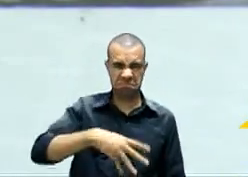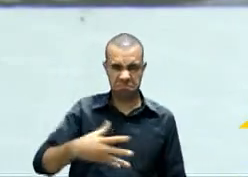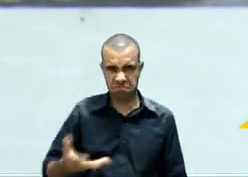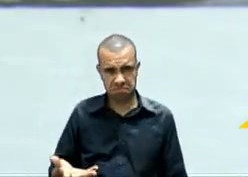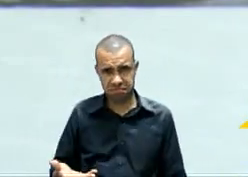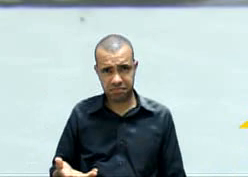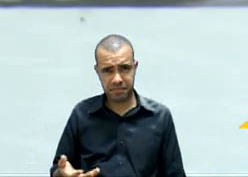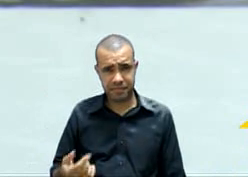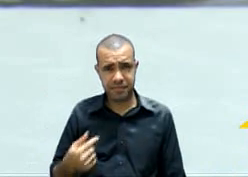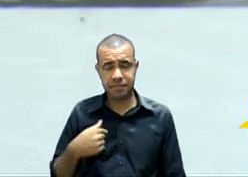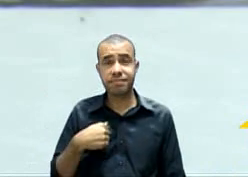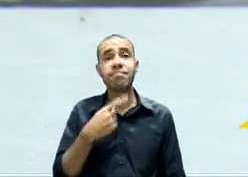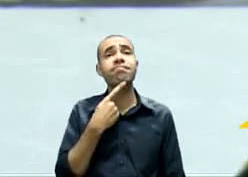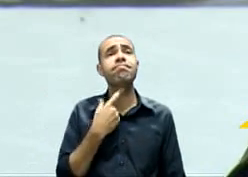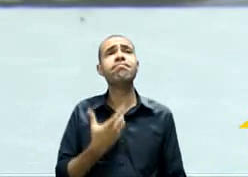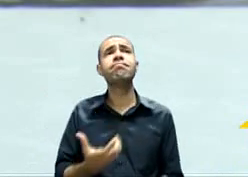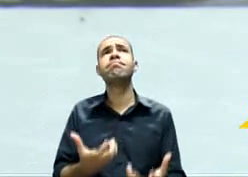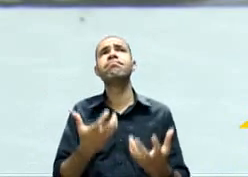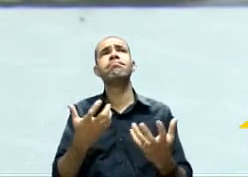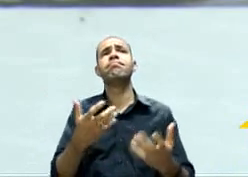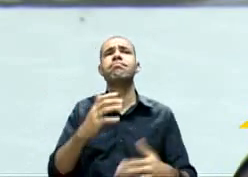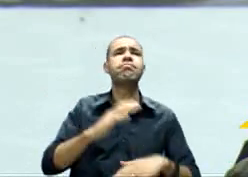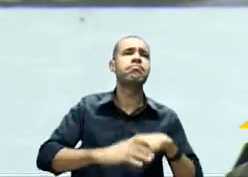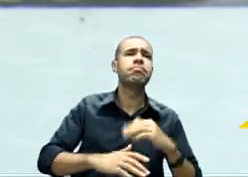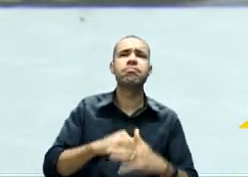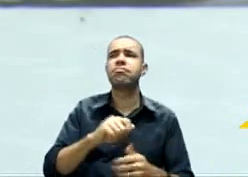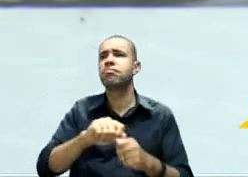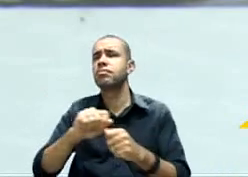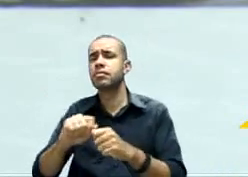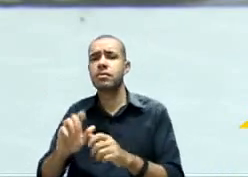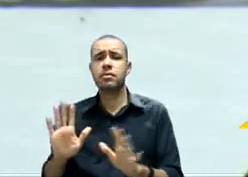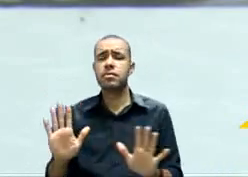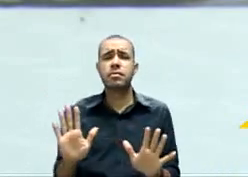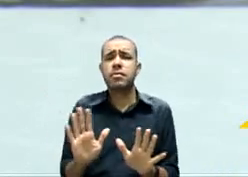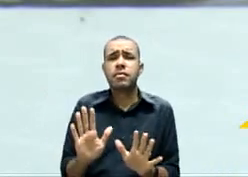queria realizar. Eu não queria realizar nada, eu trouxe para discussão, tanto é que depois...